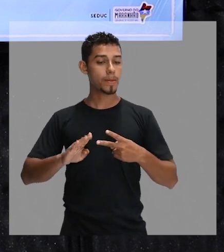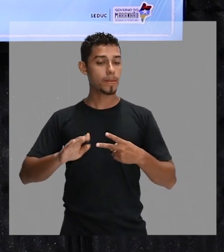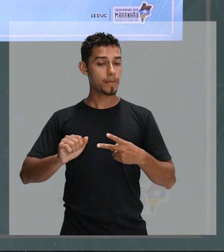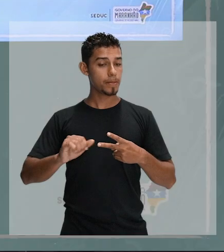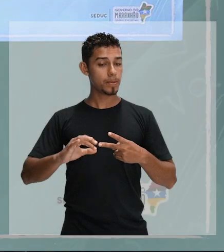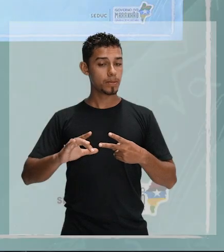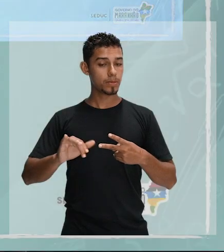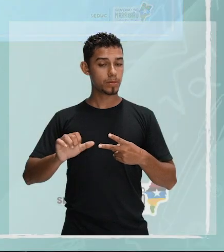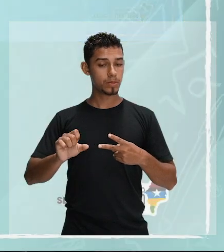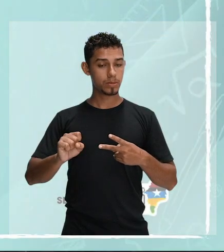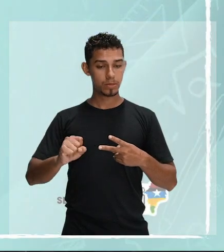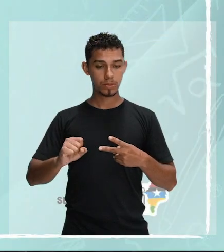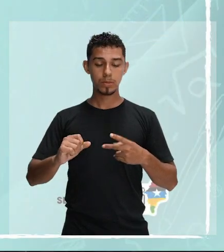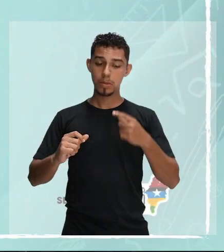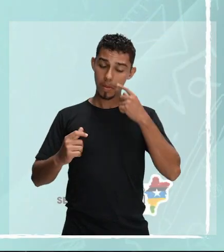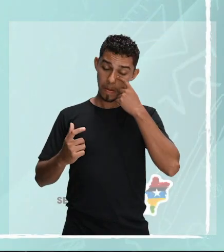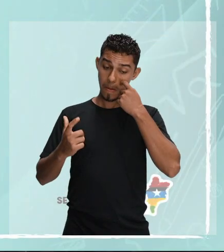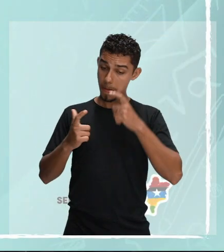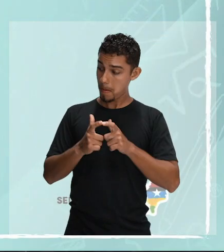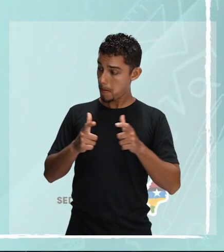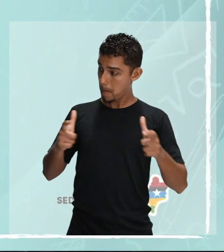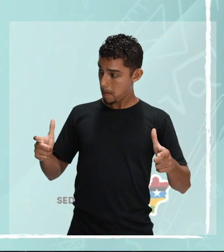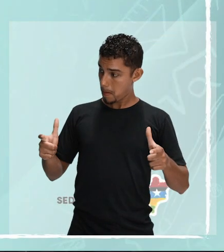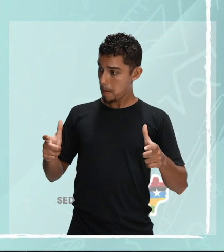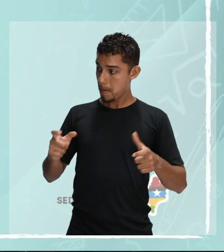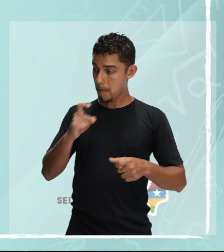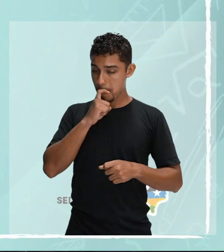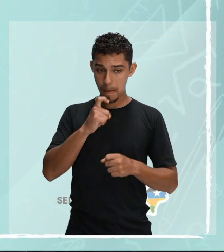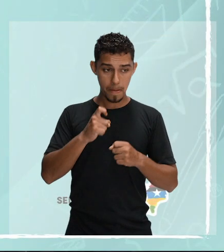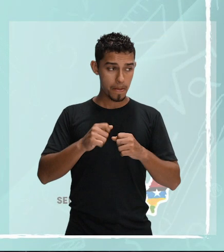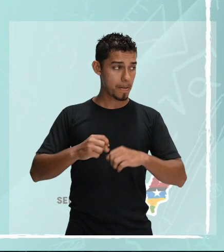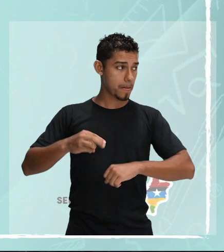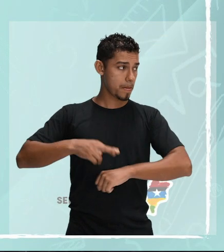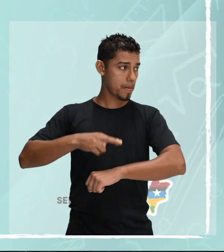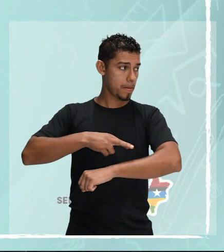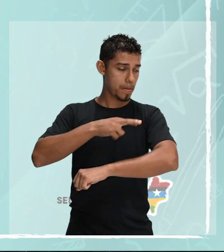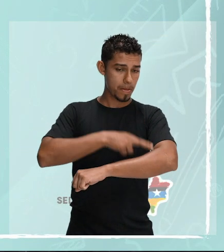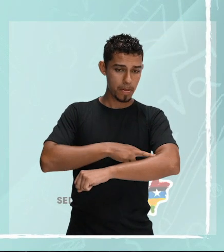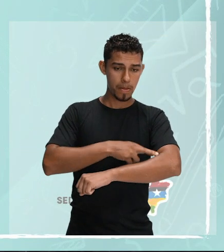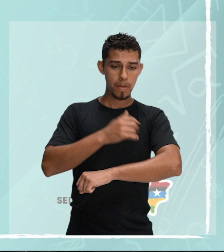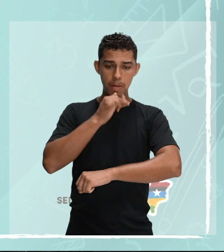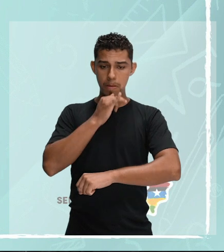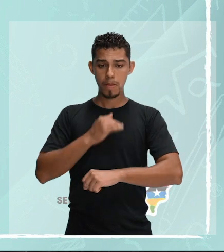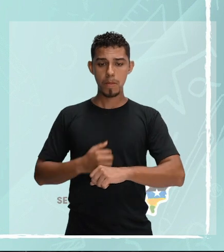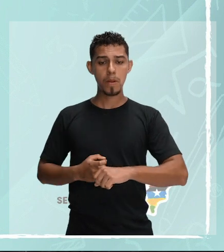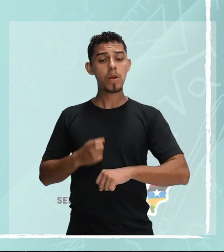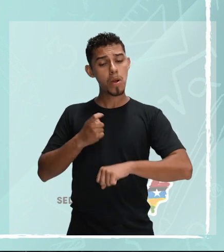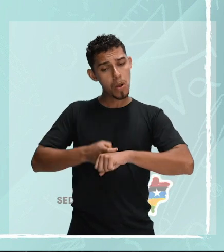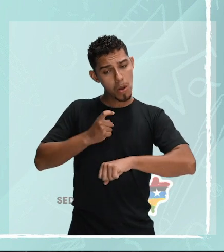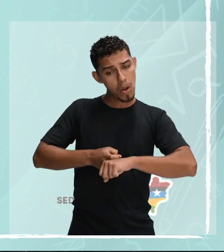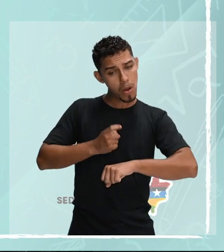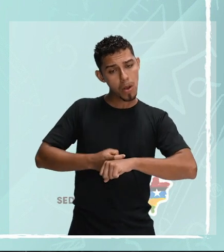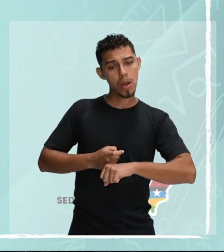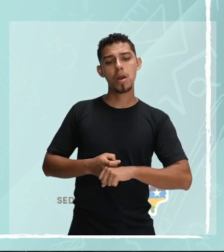cristalinos, eles são grandes blocos rochosos formados por rochas cristalinas,